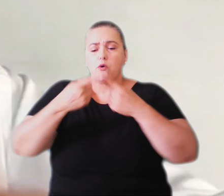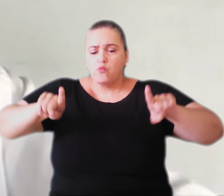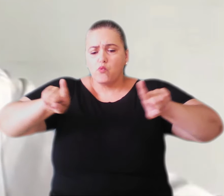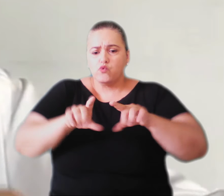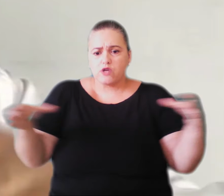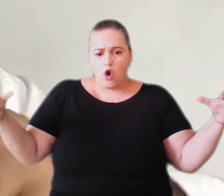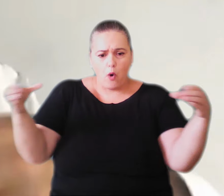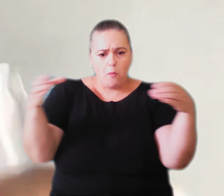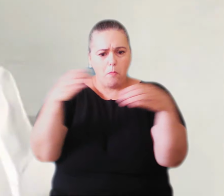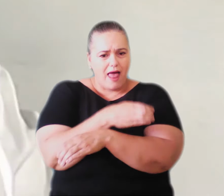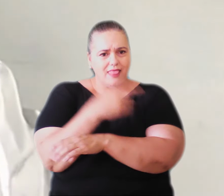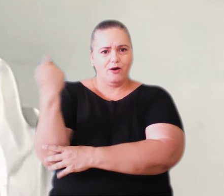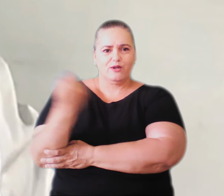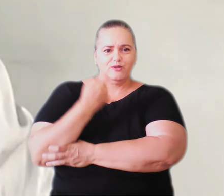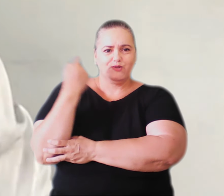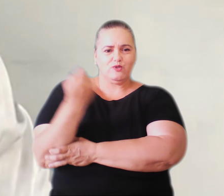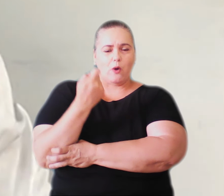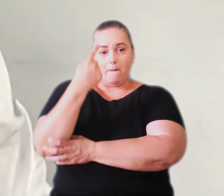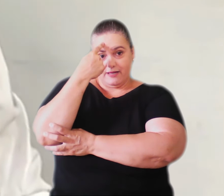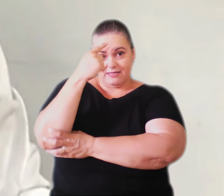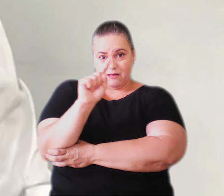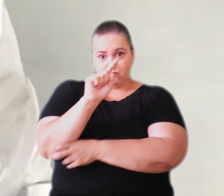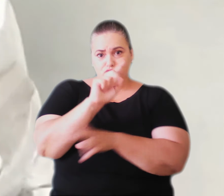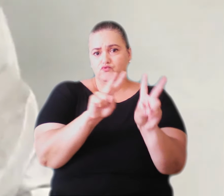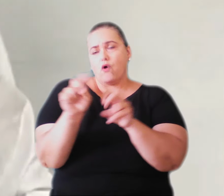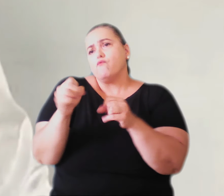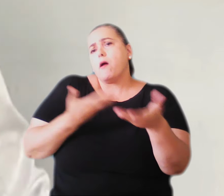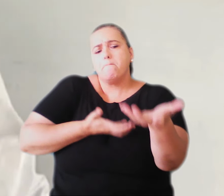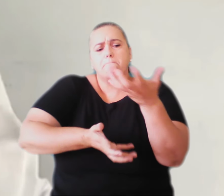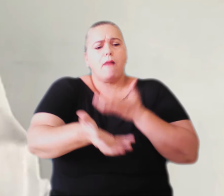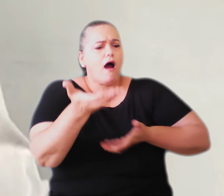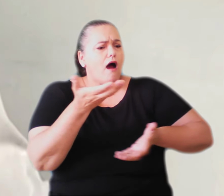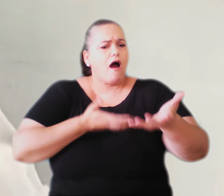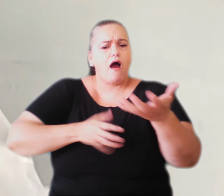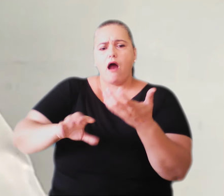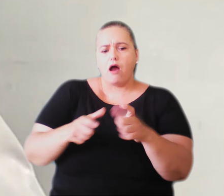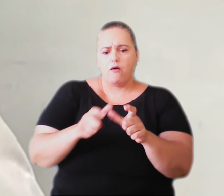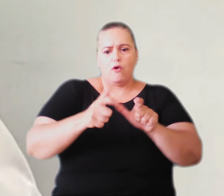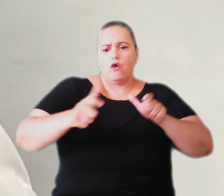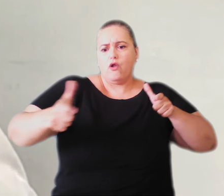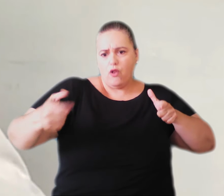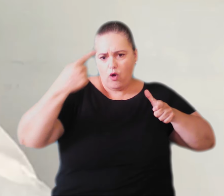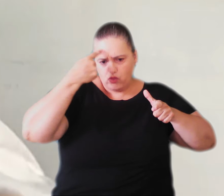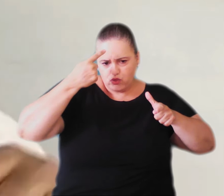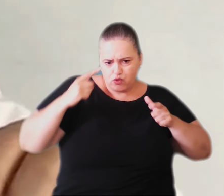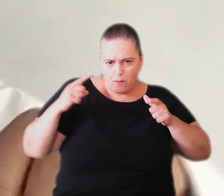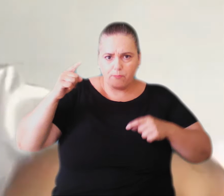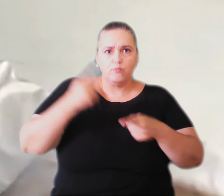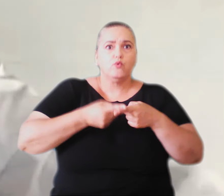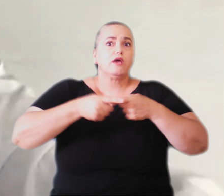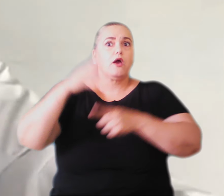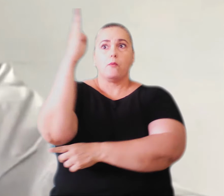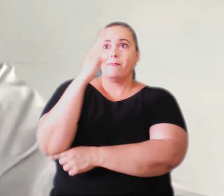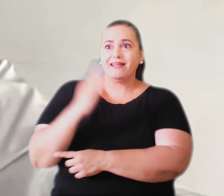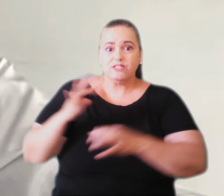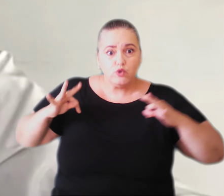todo. Porque nós temos de pensar solidariamente, temos de pensar macro, para que o Brasil